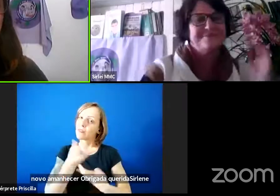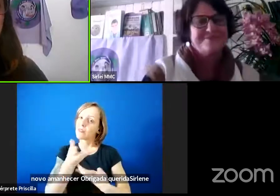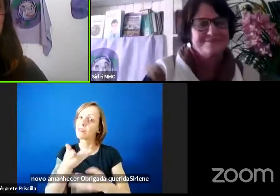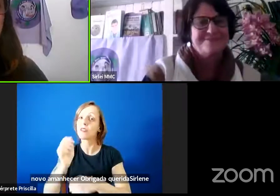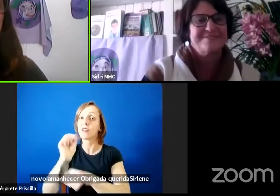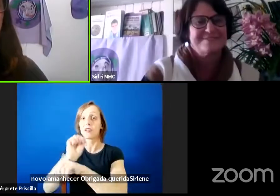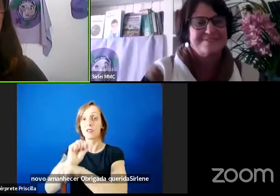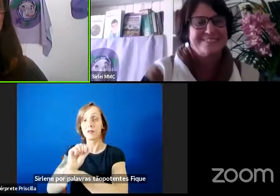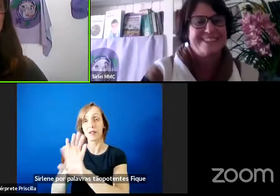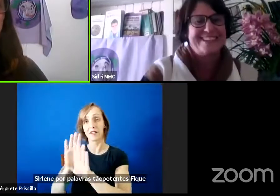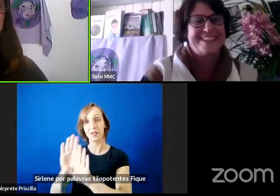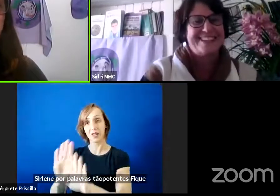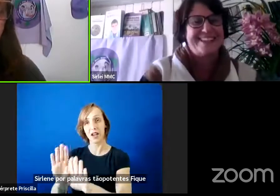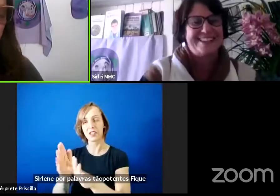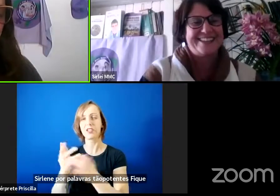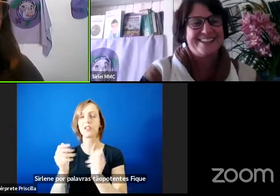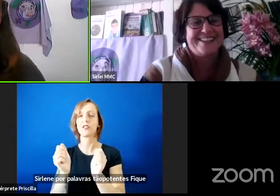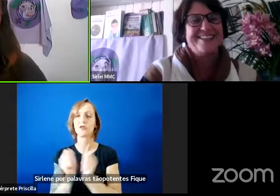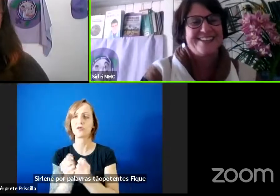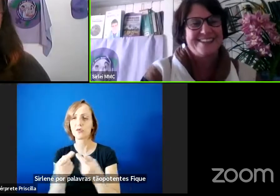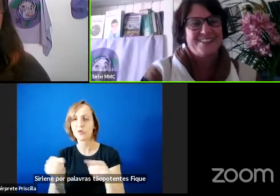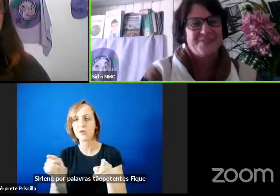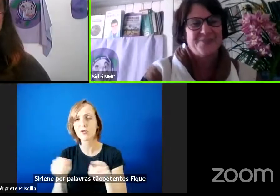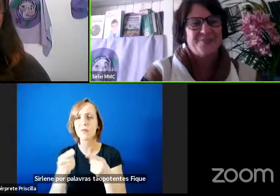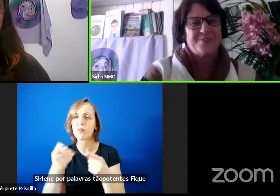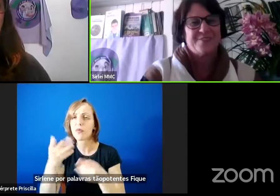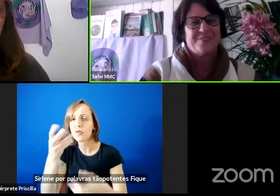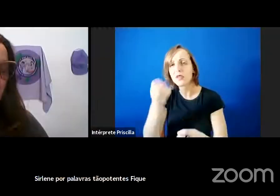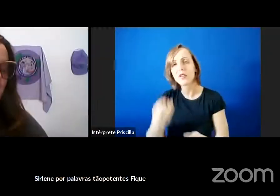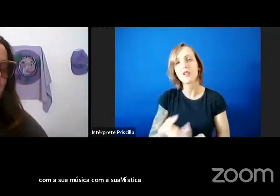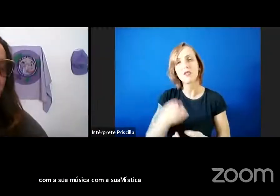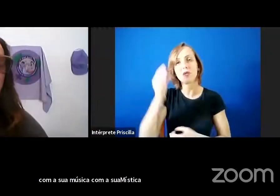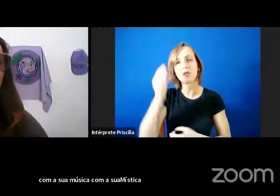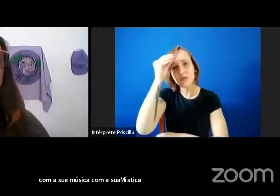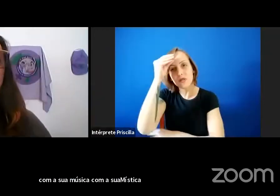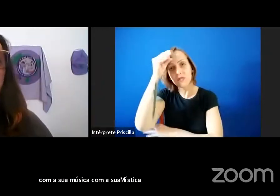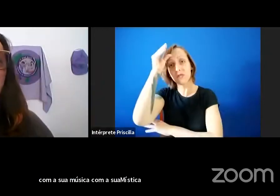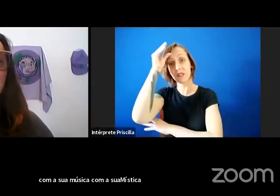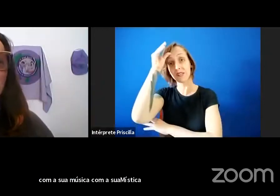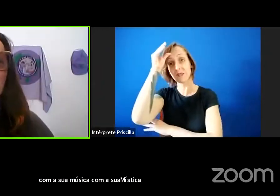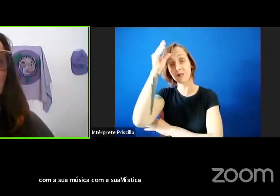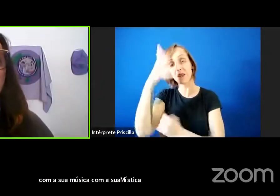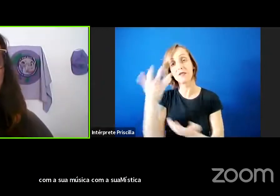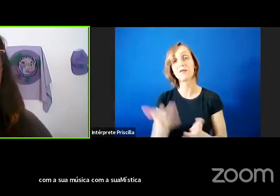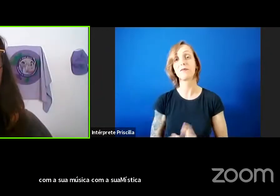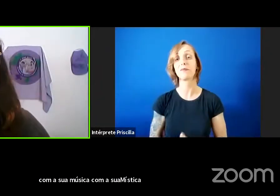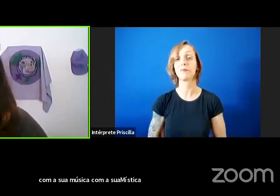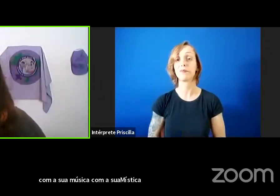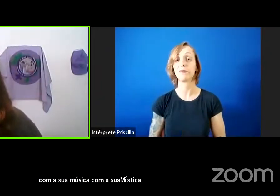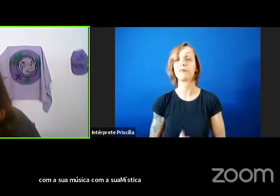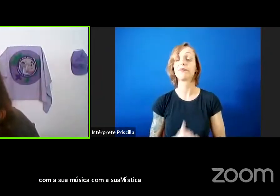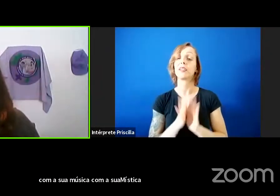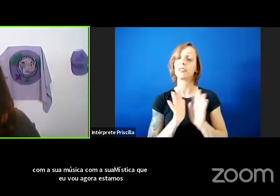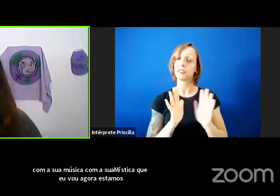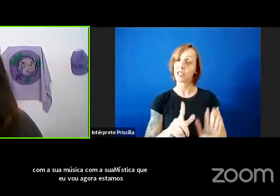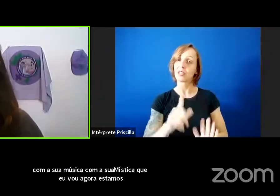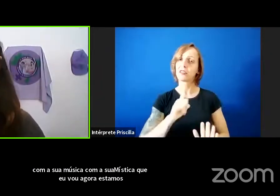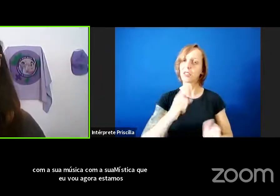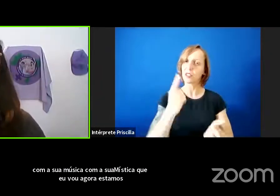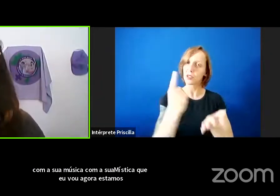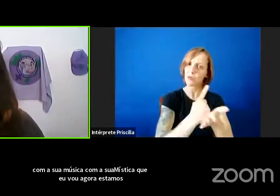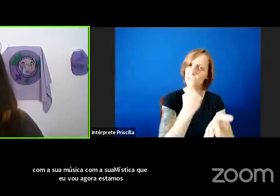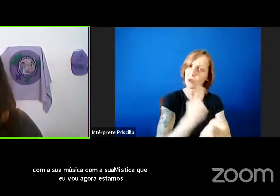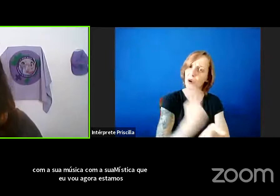com a sua música, com a sua mística, que eu vou agora... Estamos recebendo perguntas, comentários do